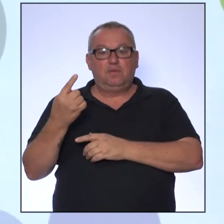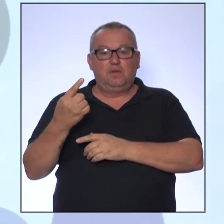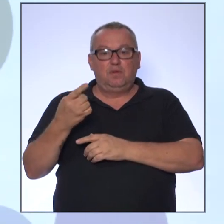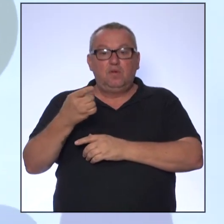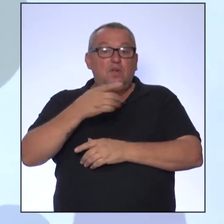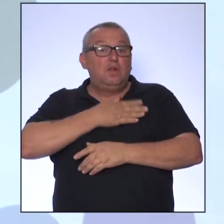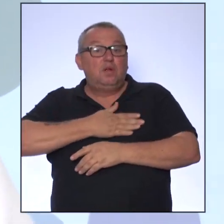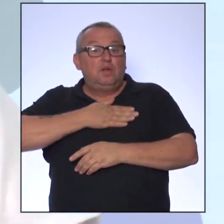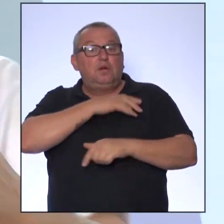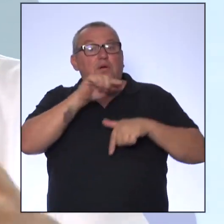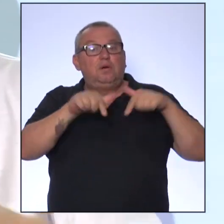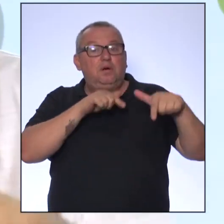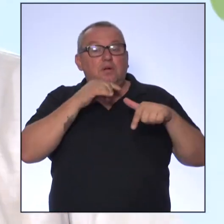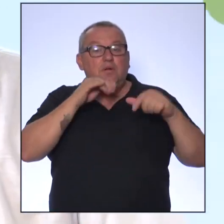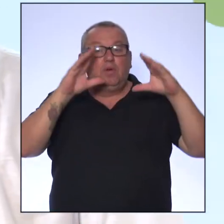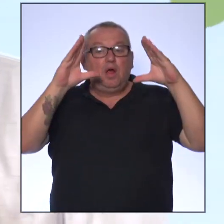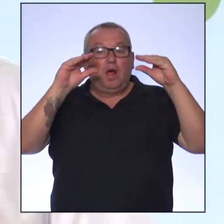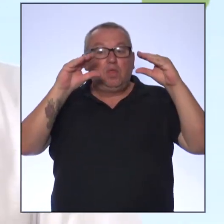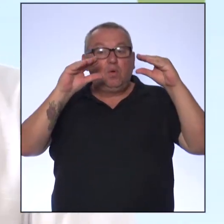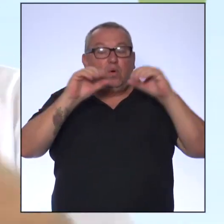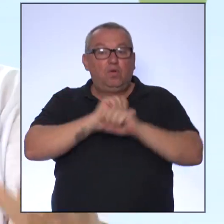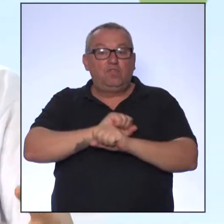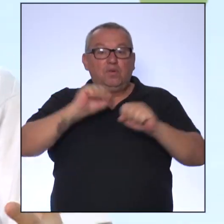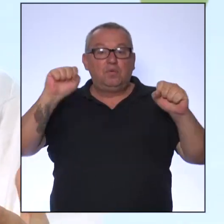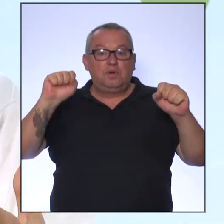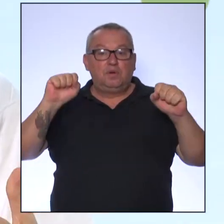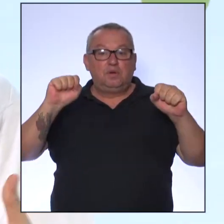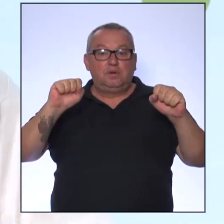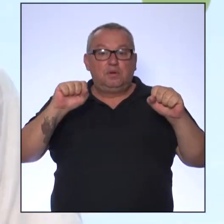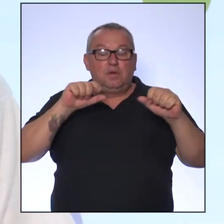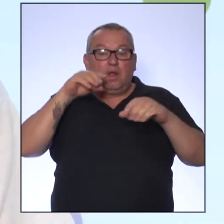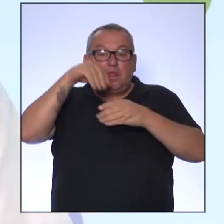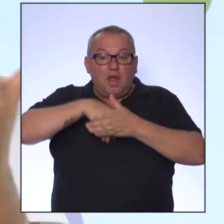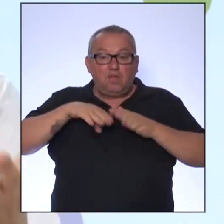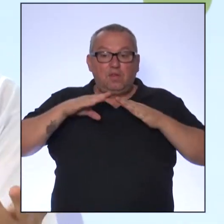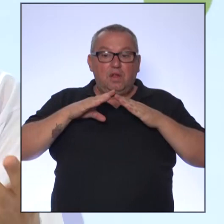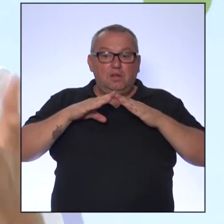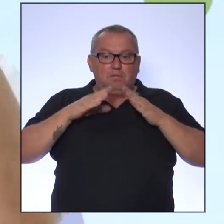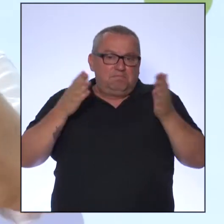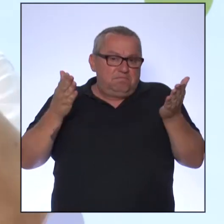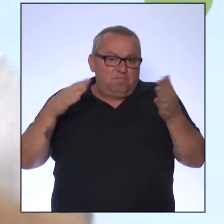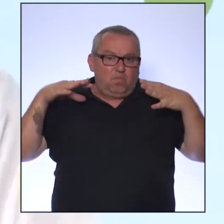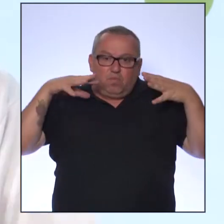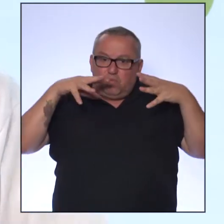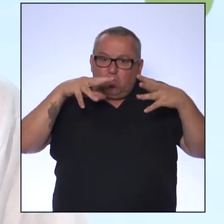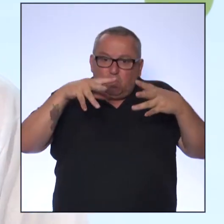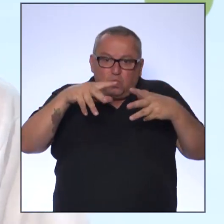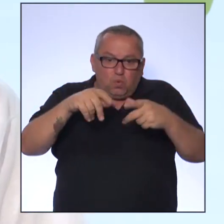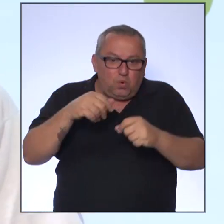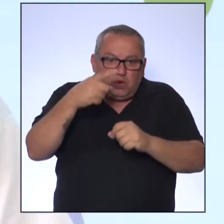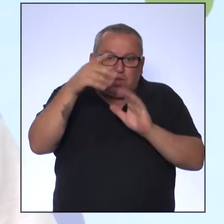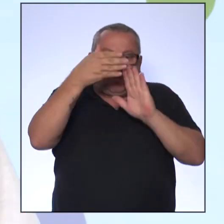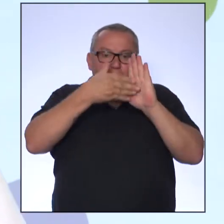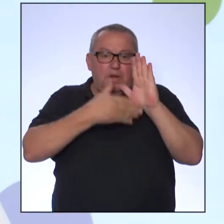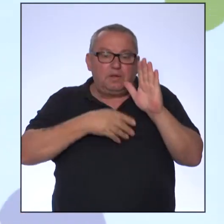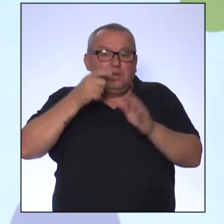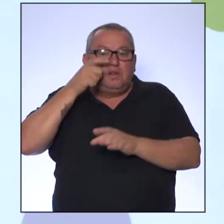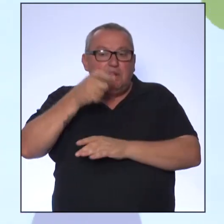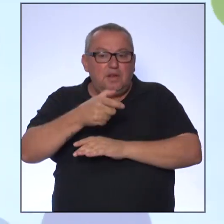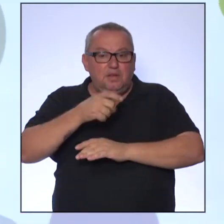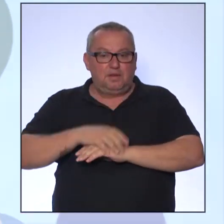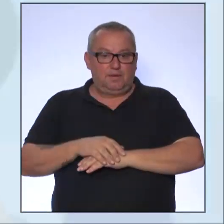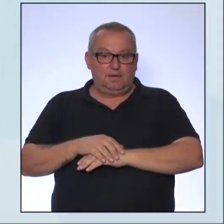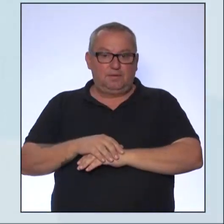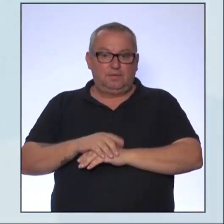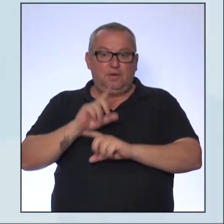por exemplo, à noite, durante o dia, home office? Isso tudo faz parte dos seus interesses.